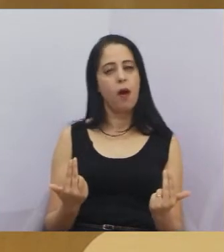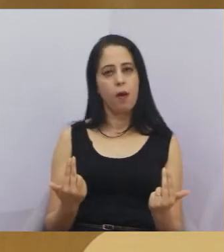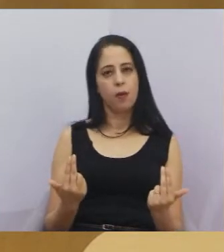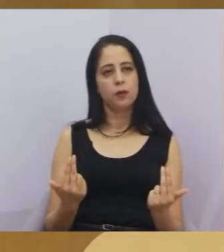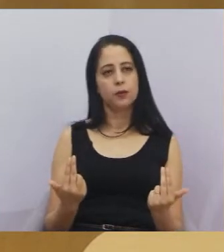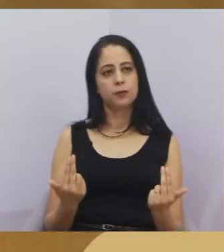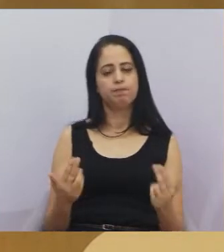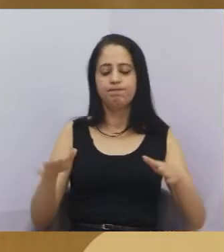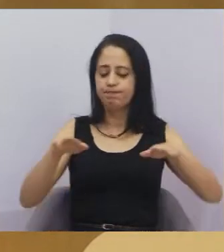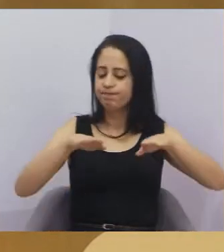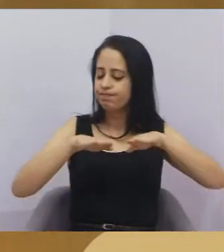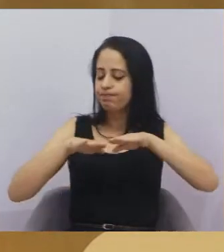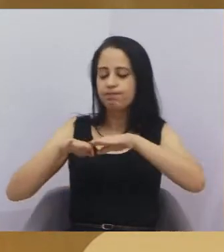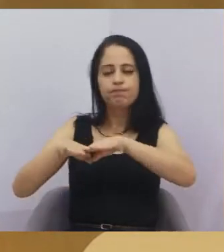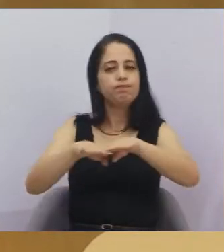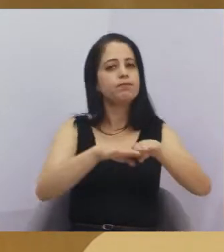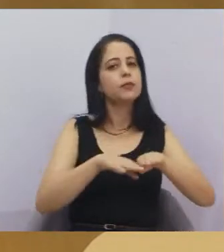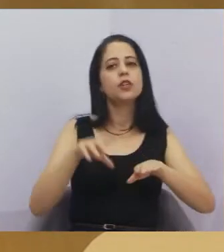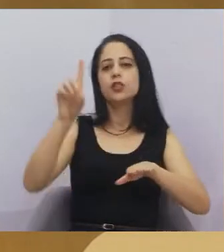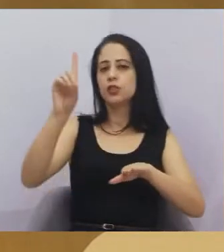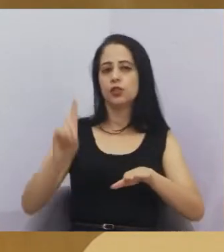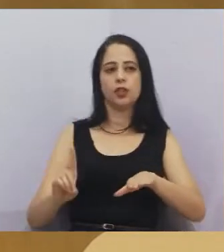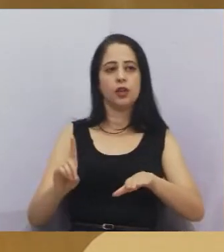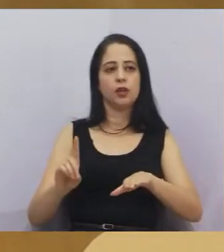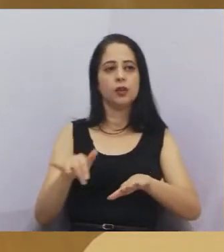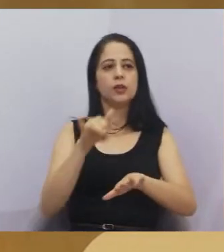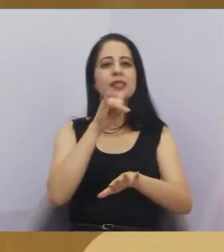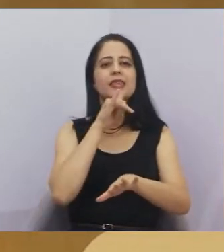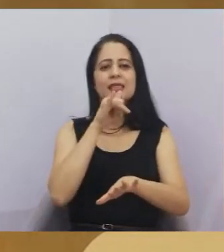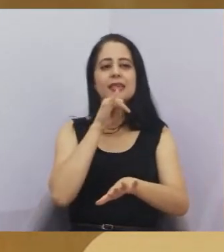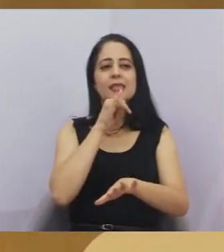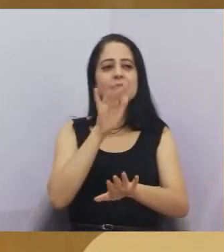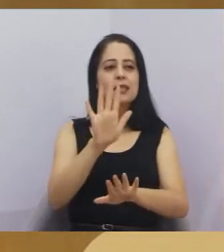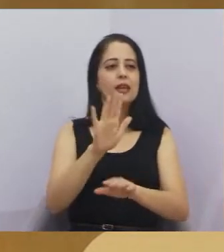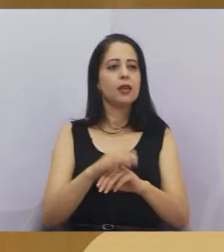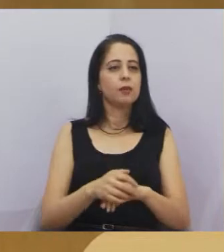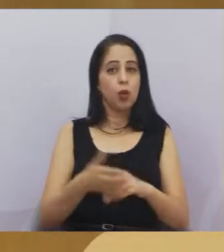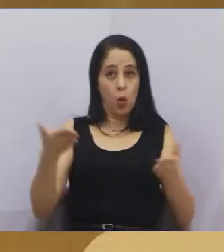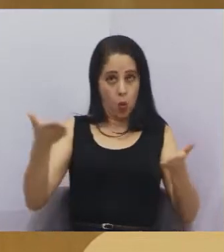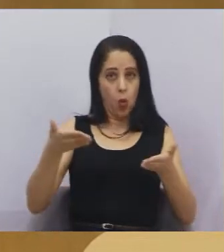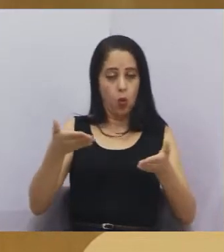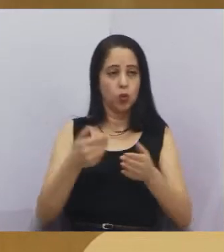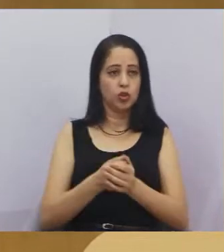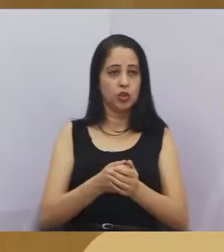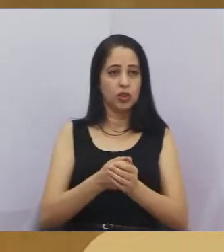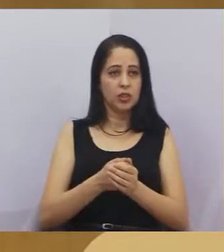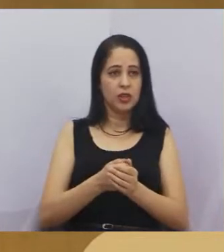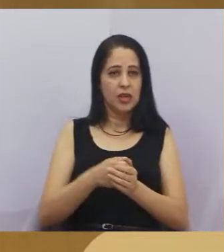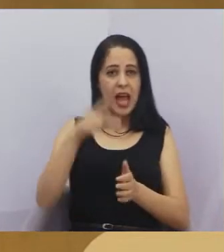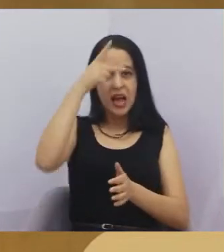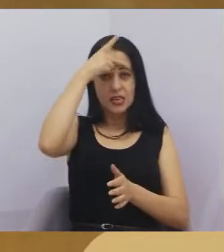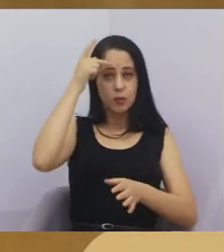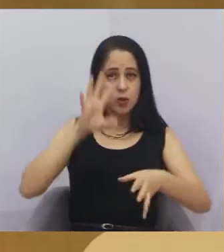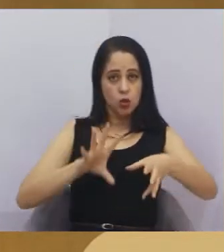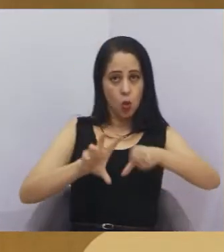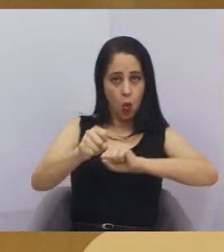e iguais em direito. Podemos pegar aqui, a título de exemplo, hoje, as pessoas que se